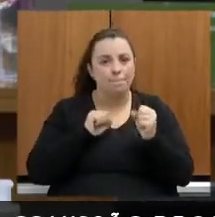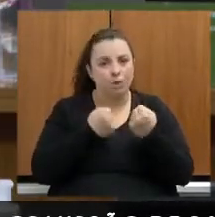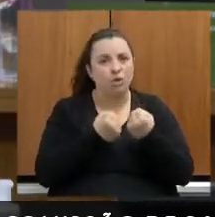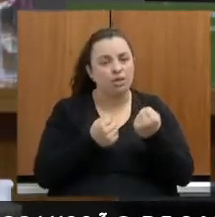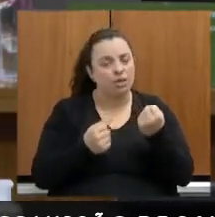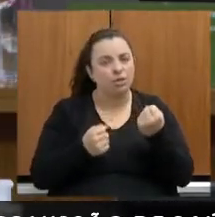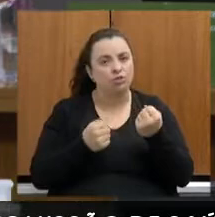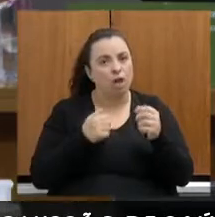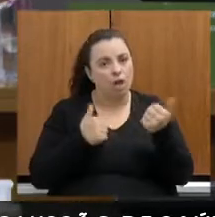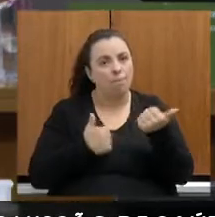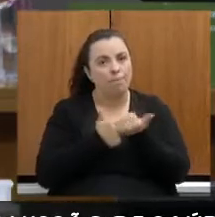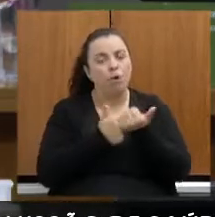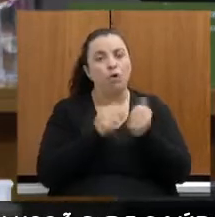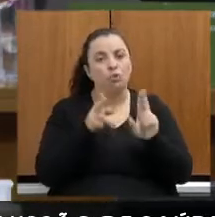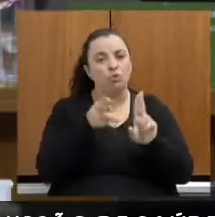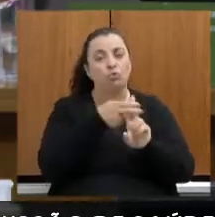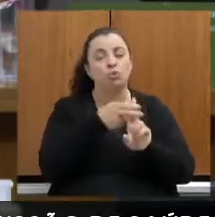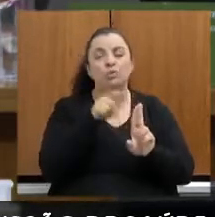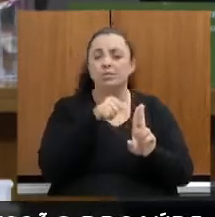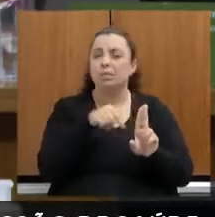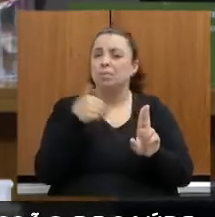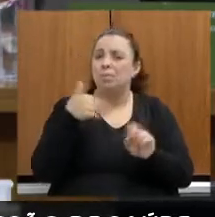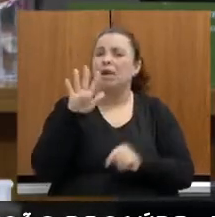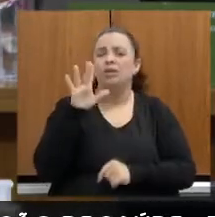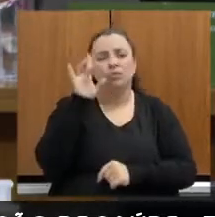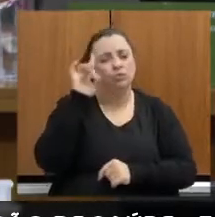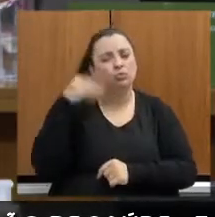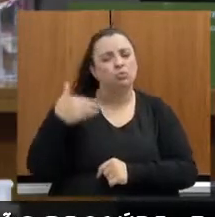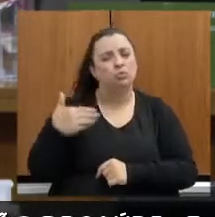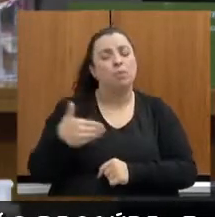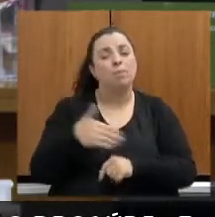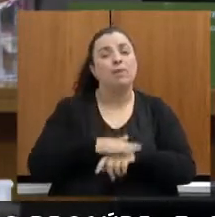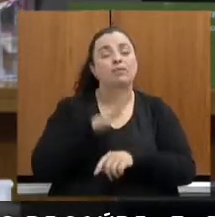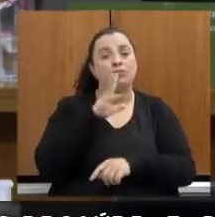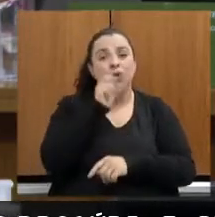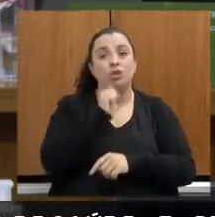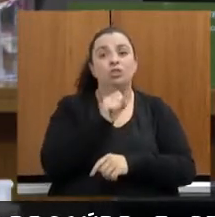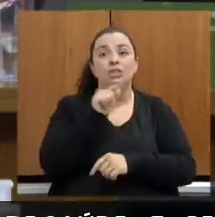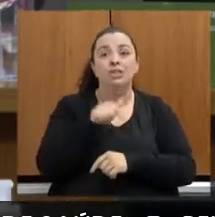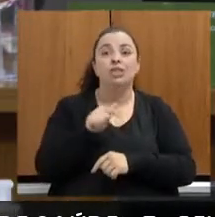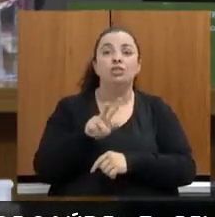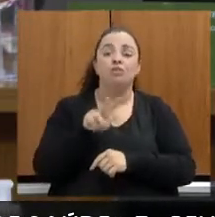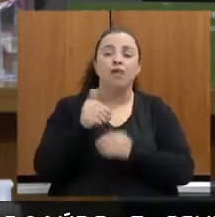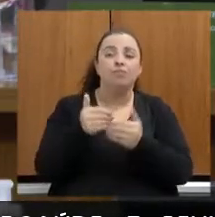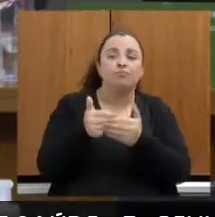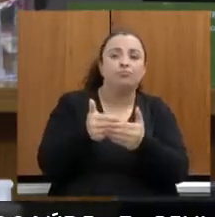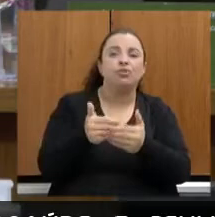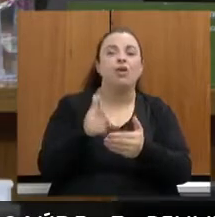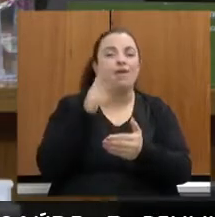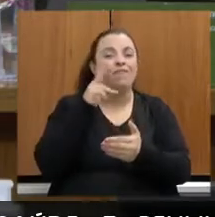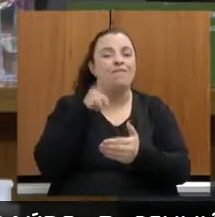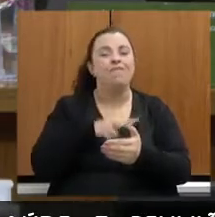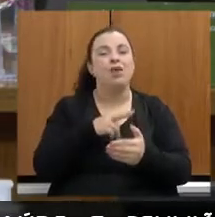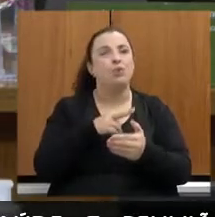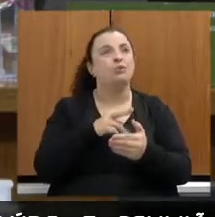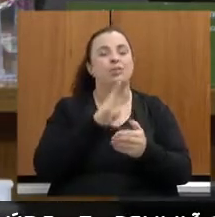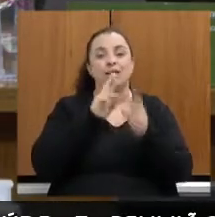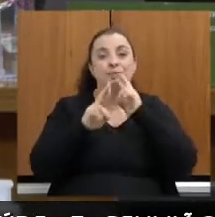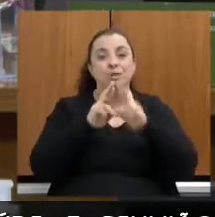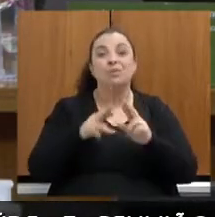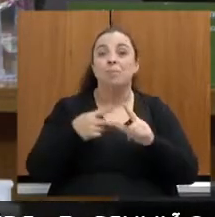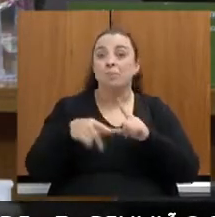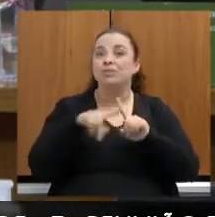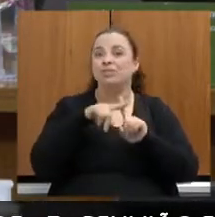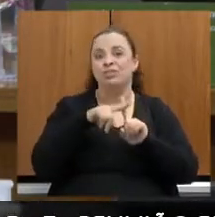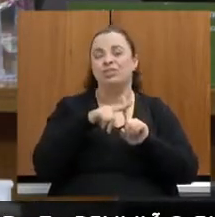e o SUS tá cada vez mais forte ir se serão colhidos os frutos daqui ainda algum tempo é isso dizer e